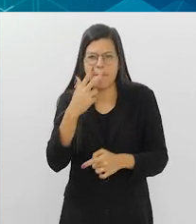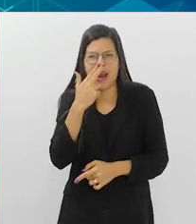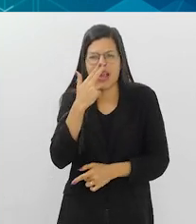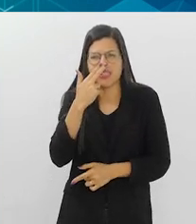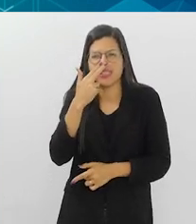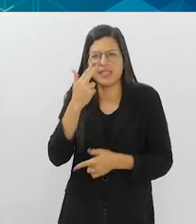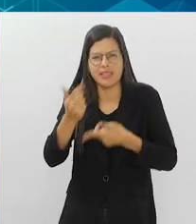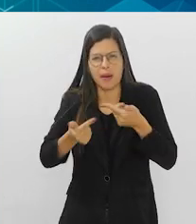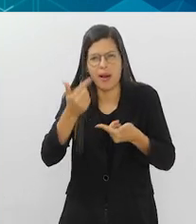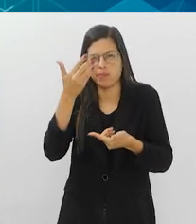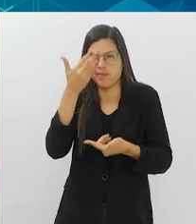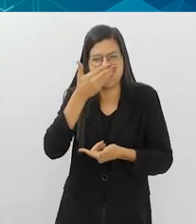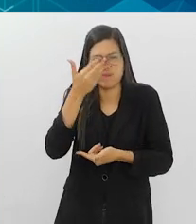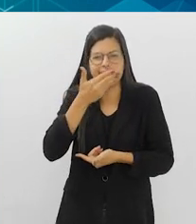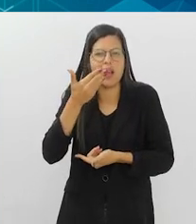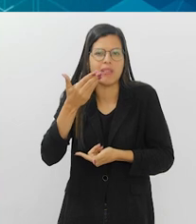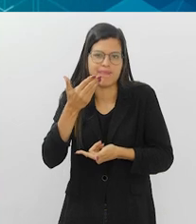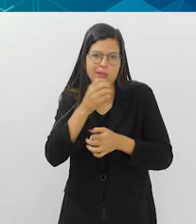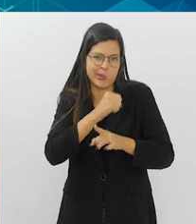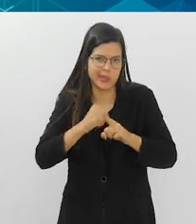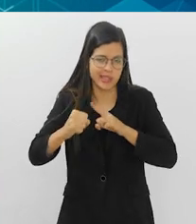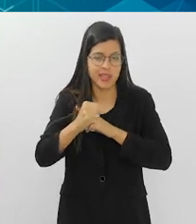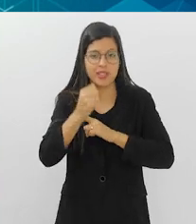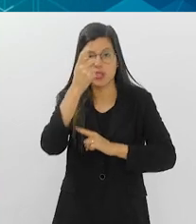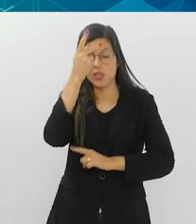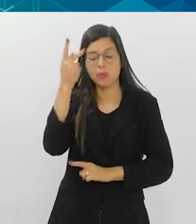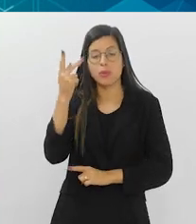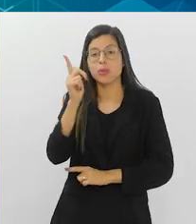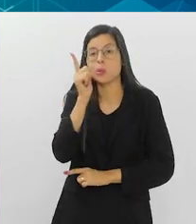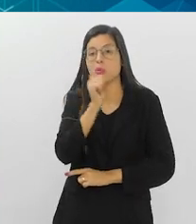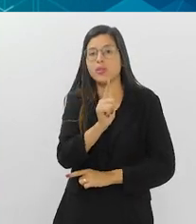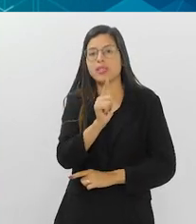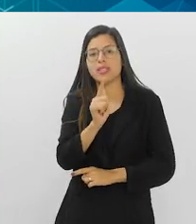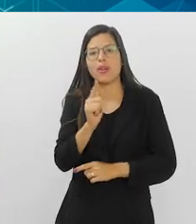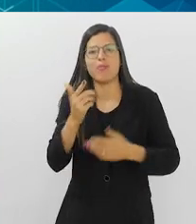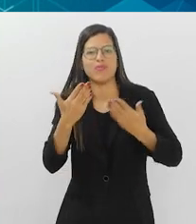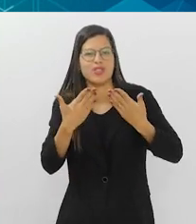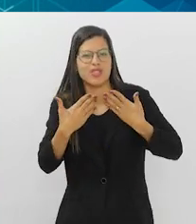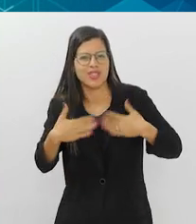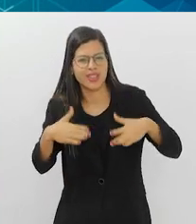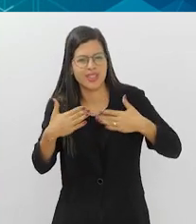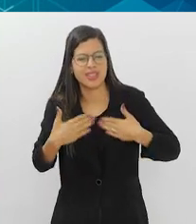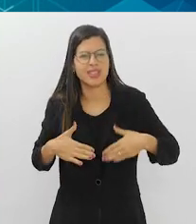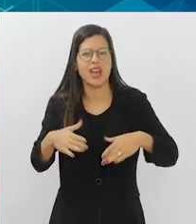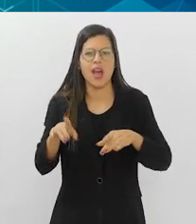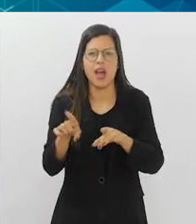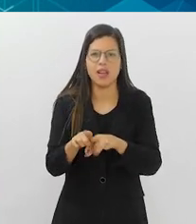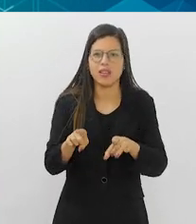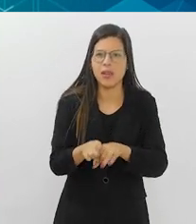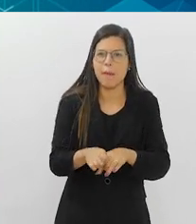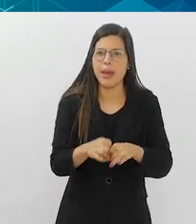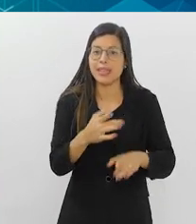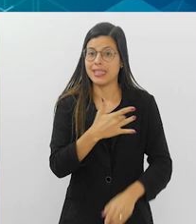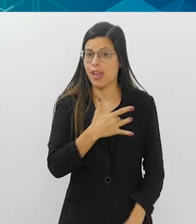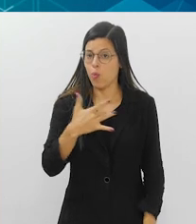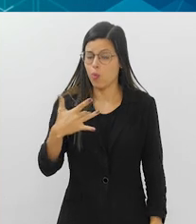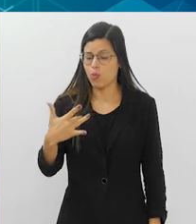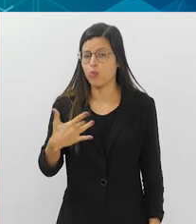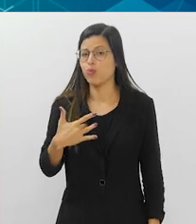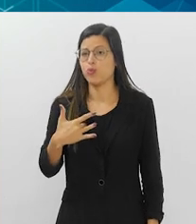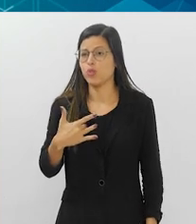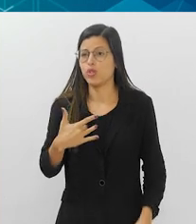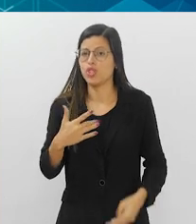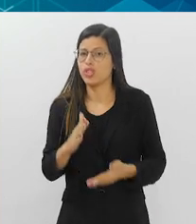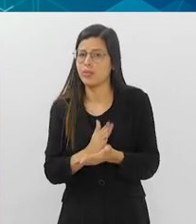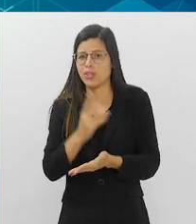sociedade. Muitas pessoas conseguiram aumentar o seu tempo de descanso, de tratar de demandas pessoais, de saúde, que muitas